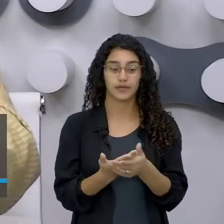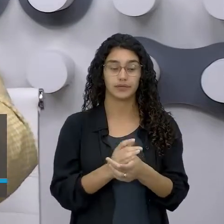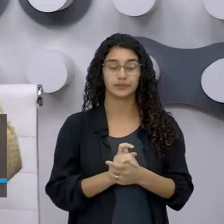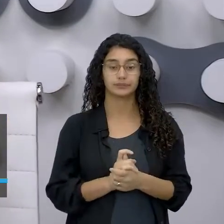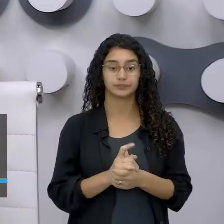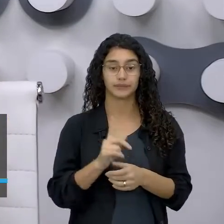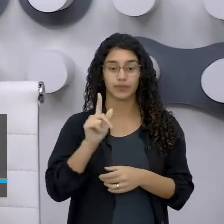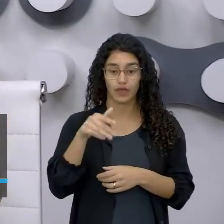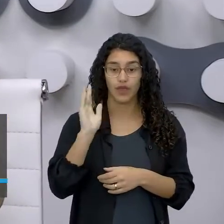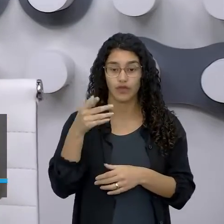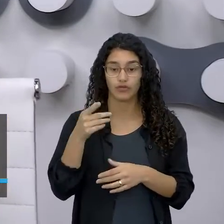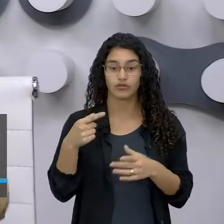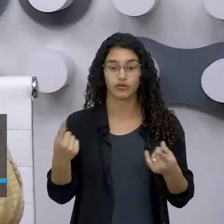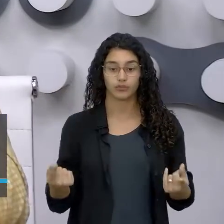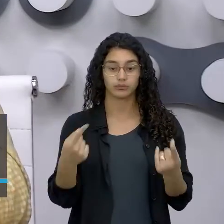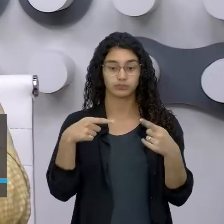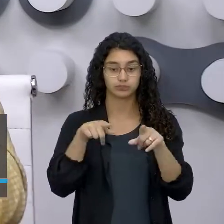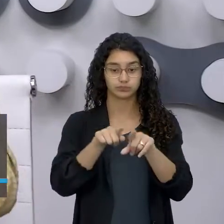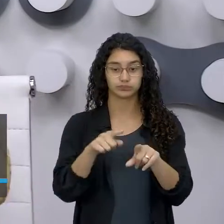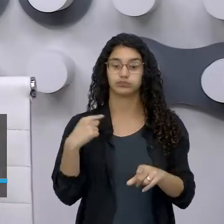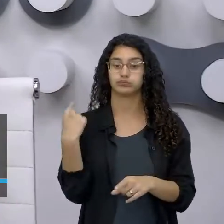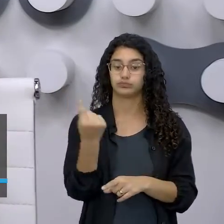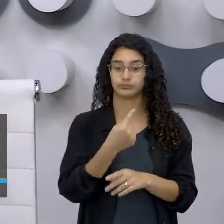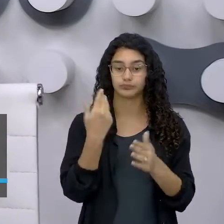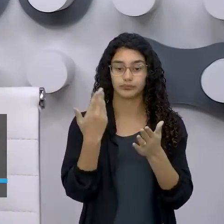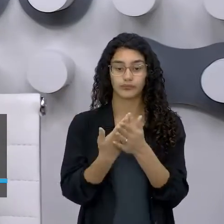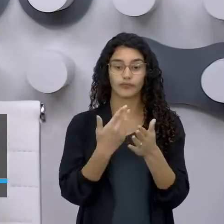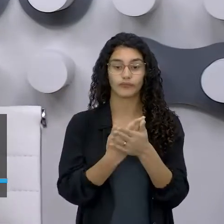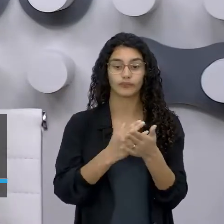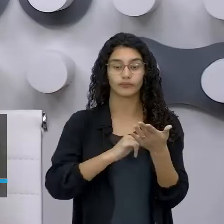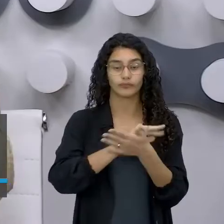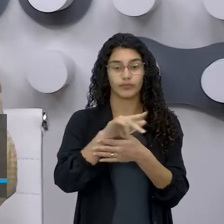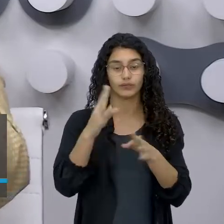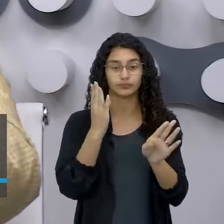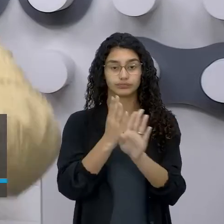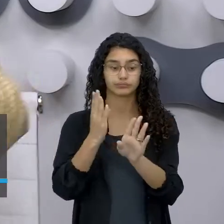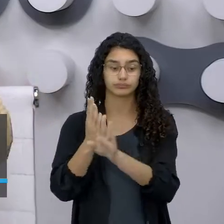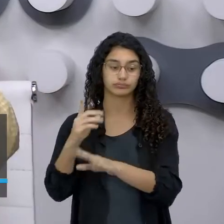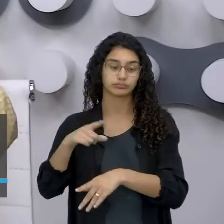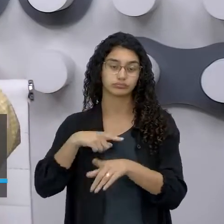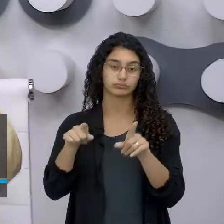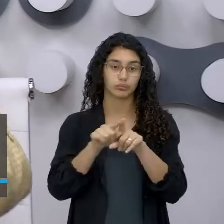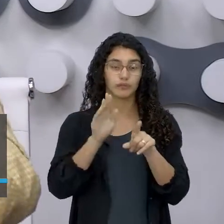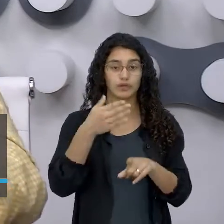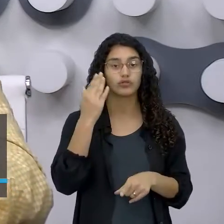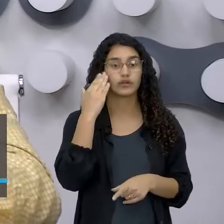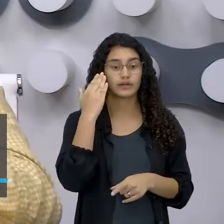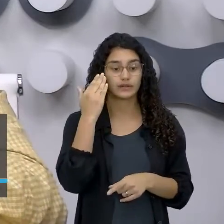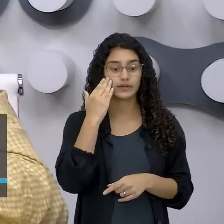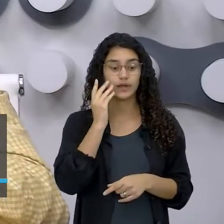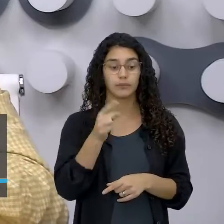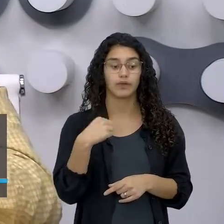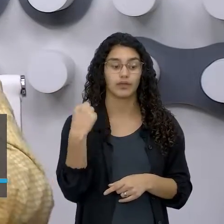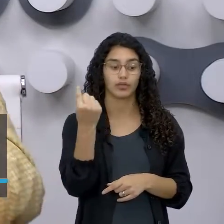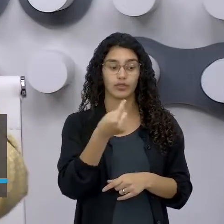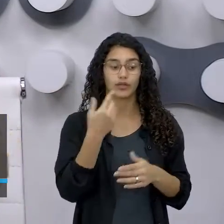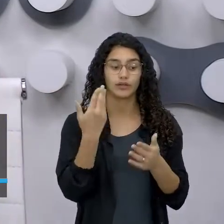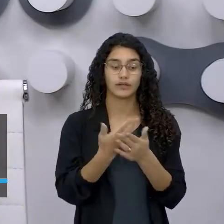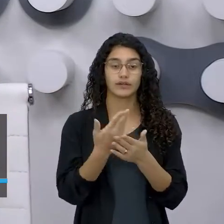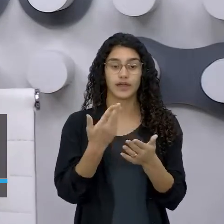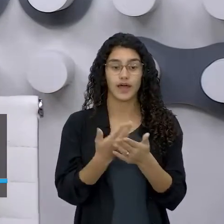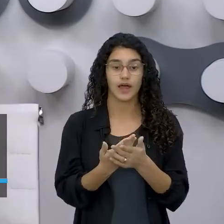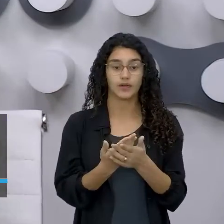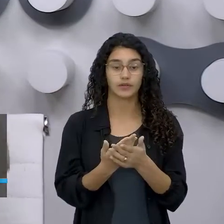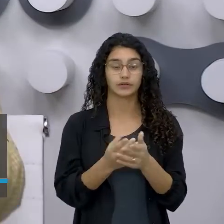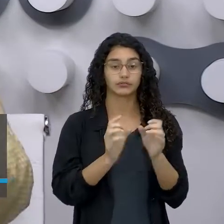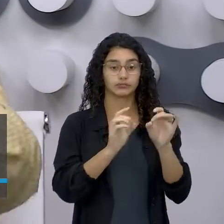que já é um parceiro, habitué de vários encontros. Você já sabe, a nossa aula aqui vira